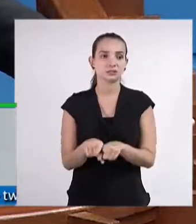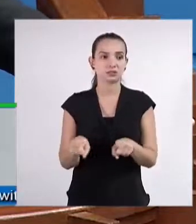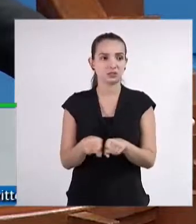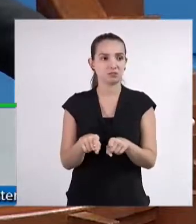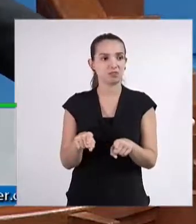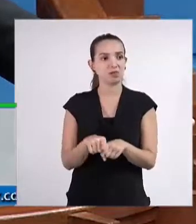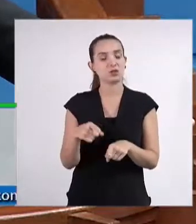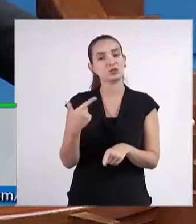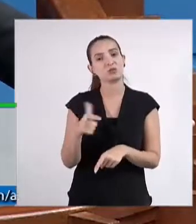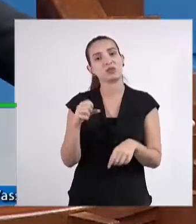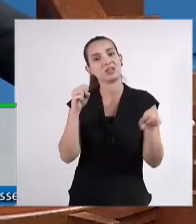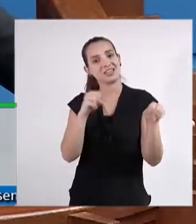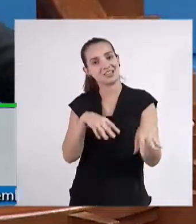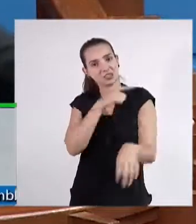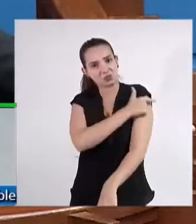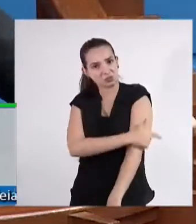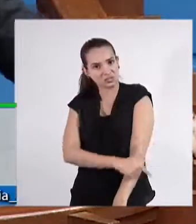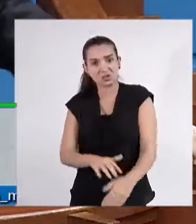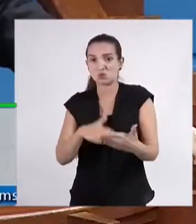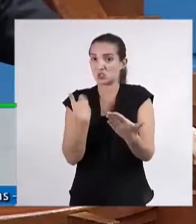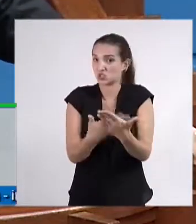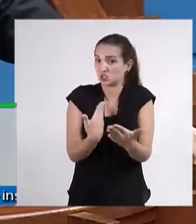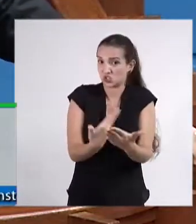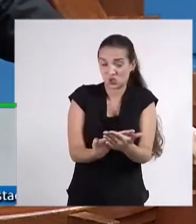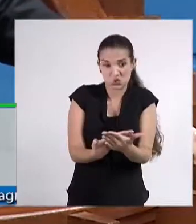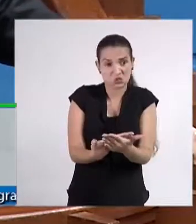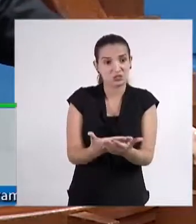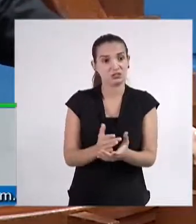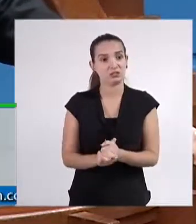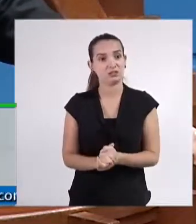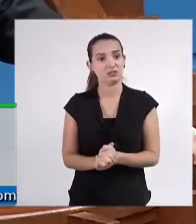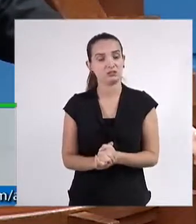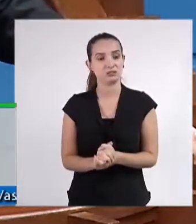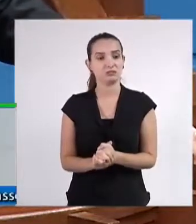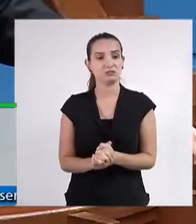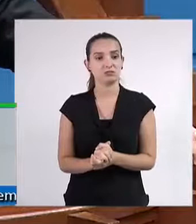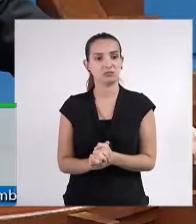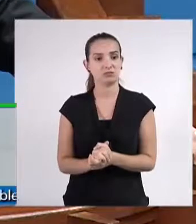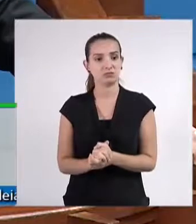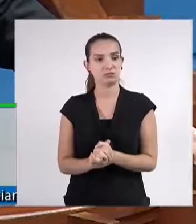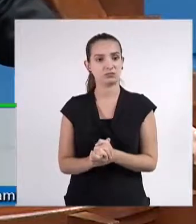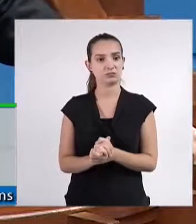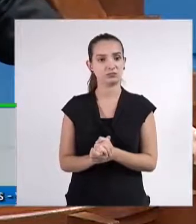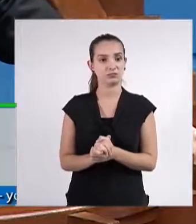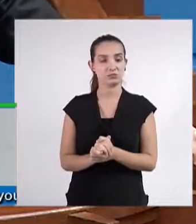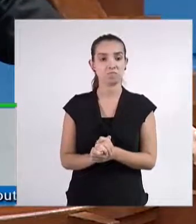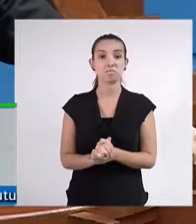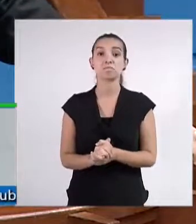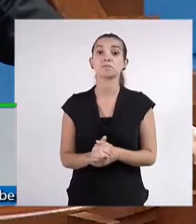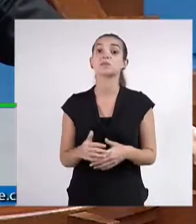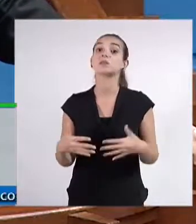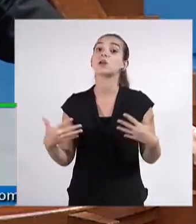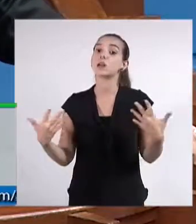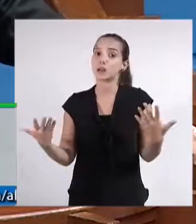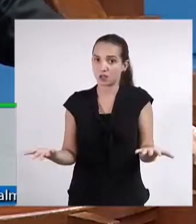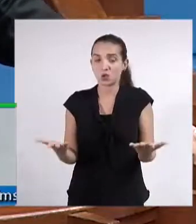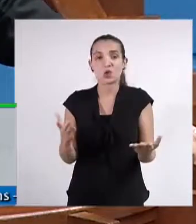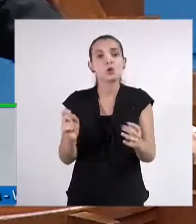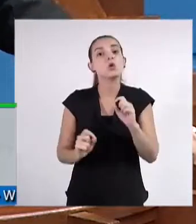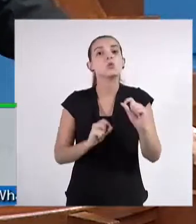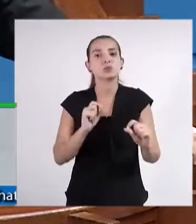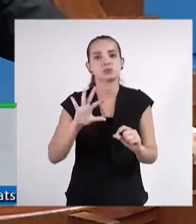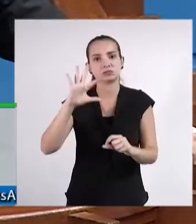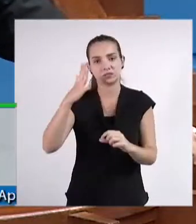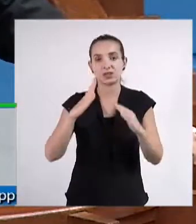como educação, escola. E aí, é claro que